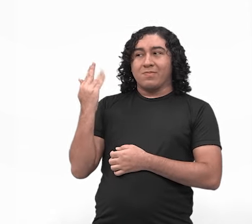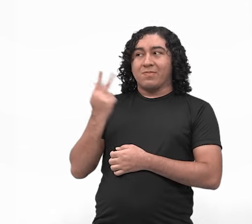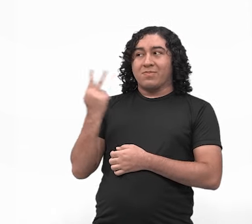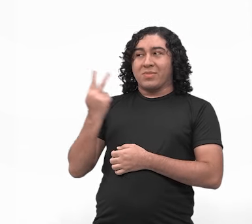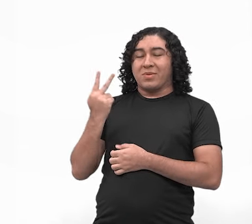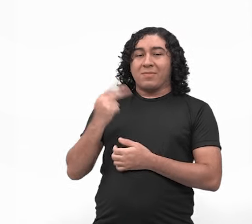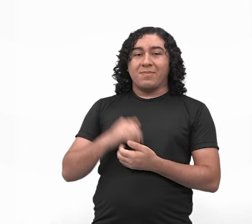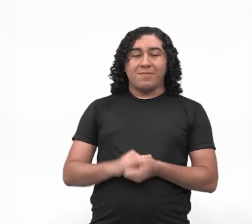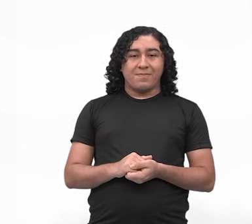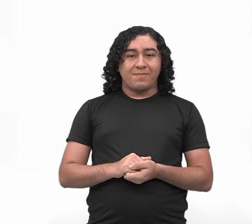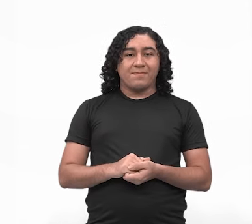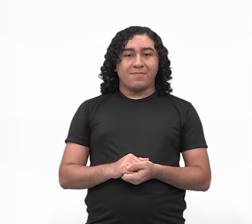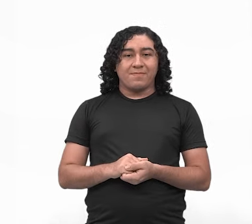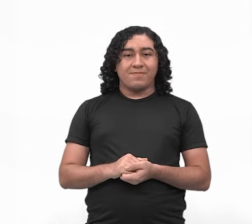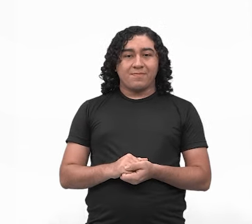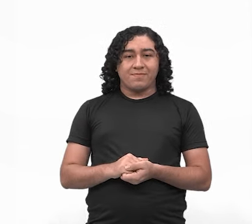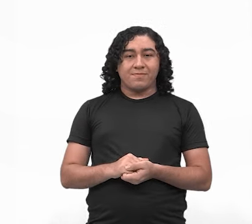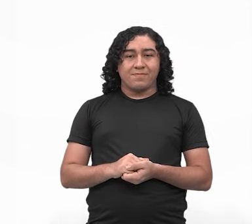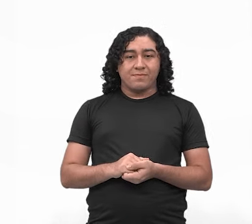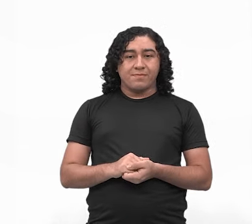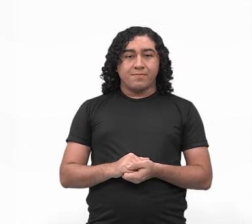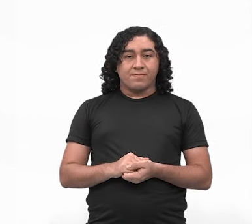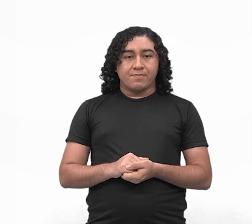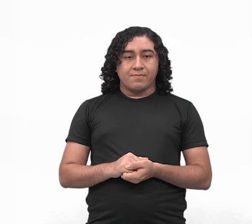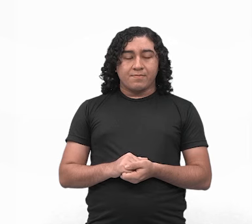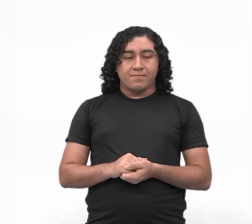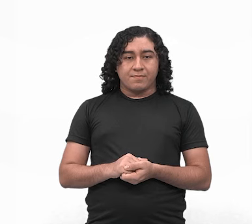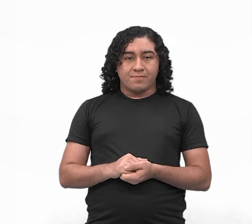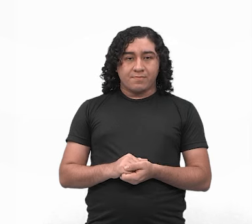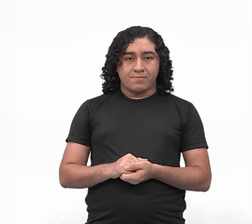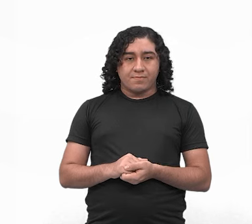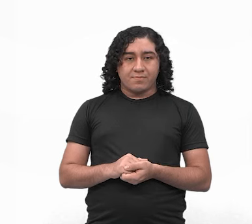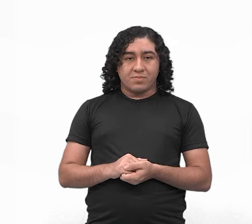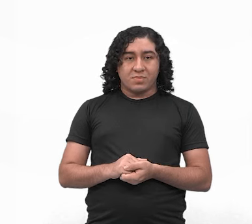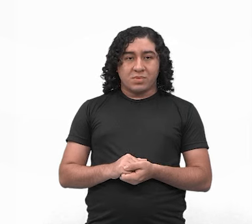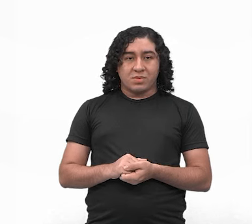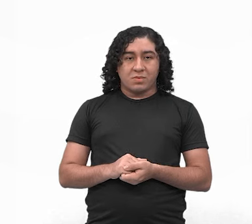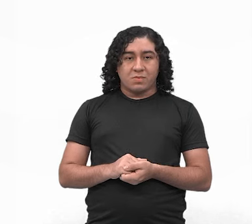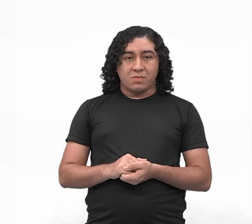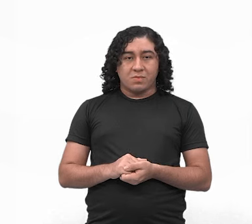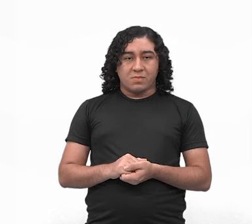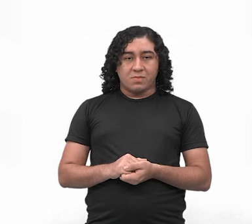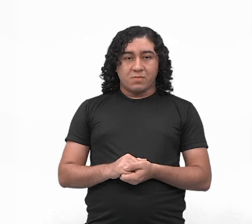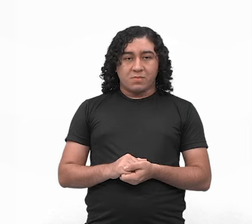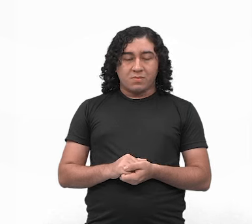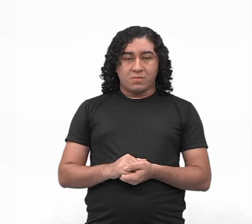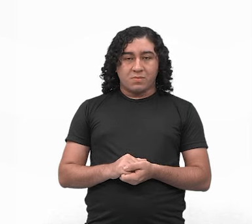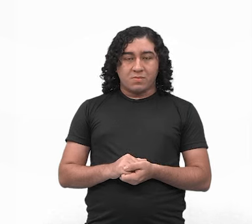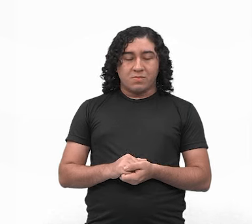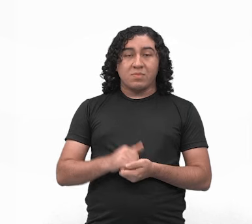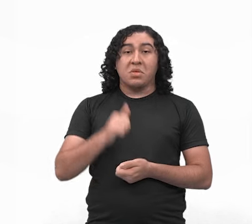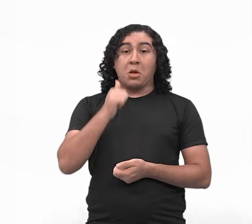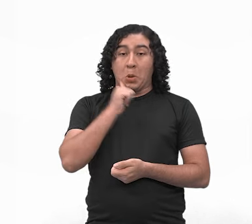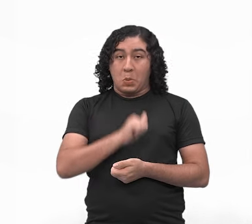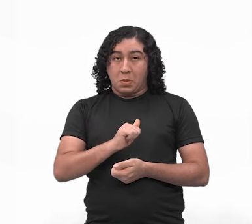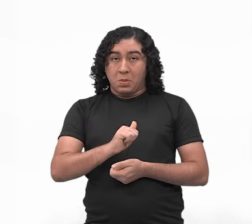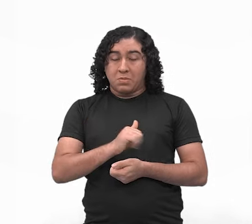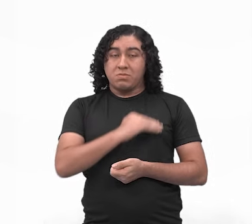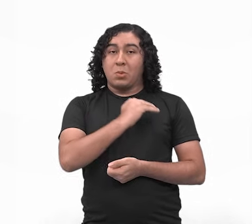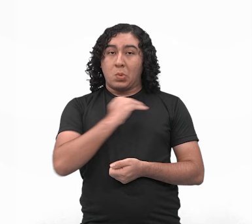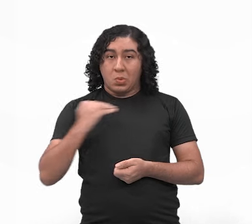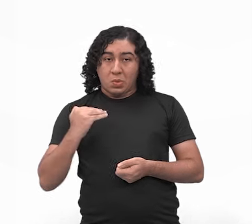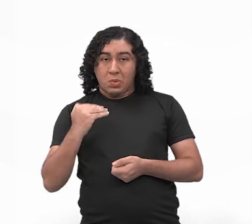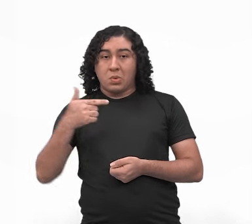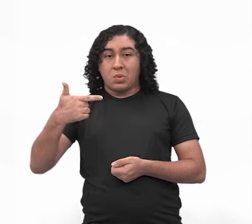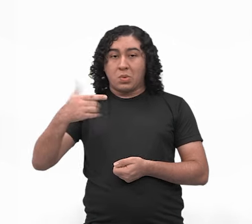embora ele tenha falecido em 2009, Ela tenha falecido em 2009, a obra